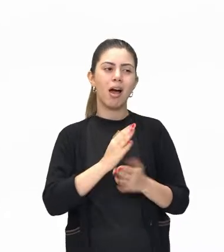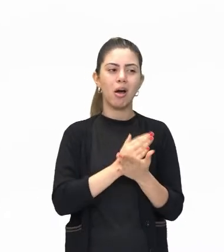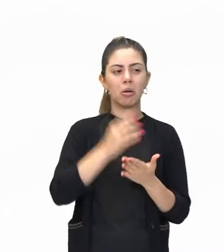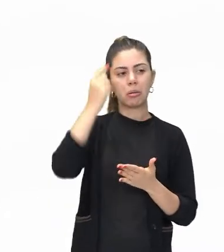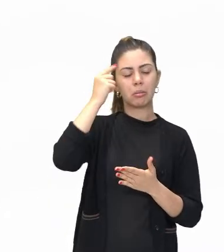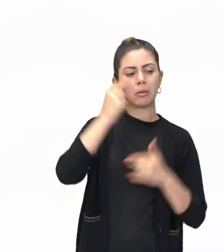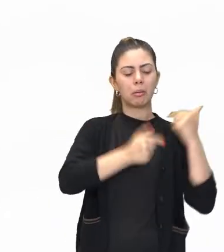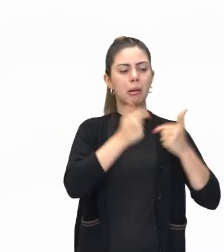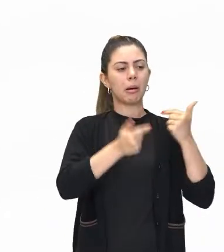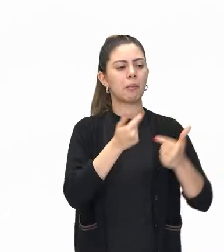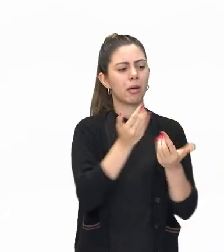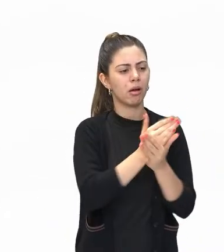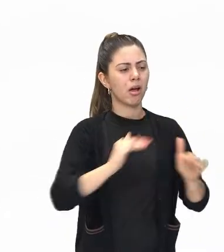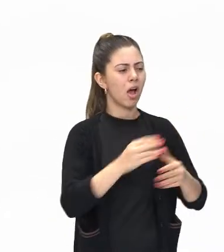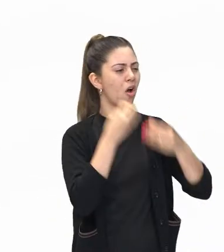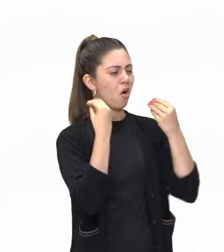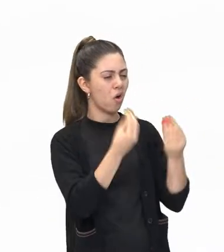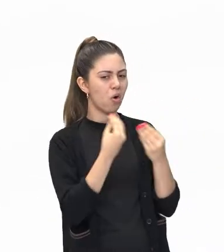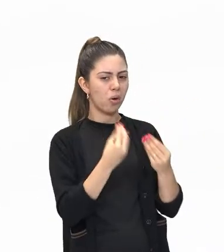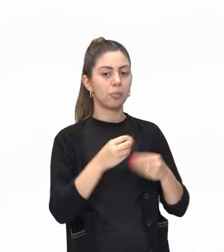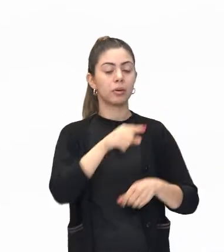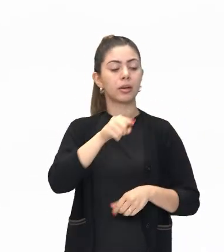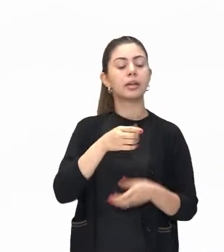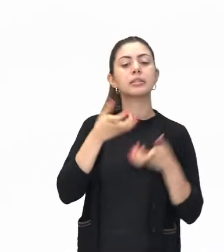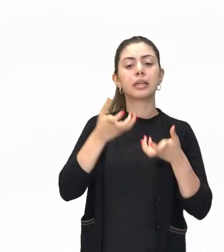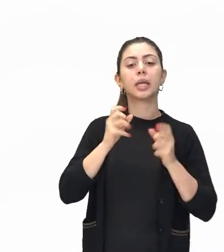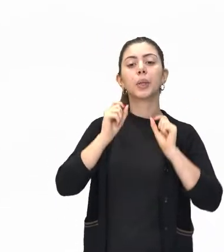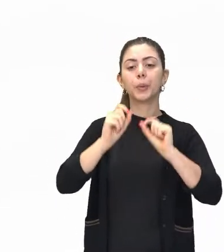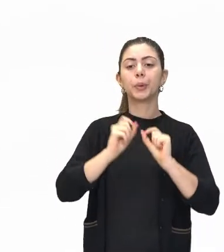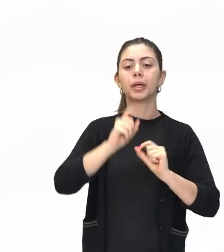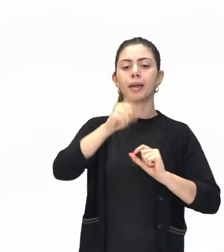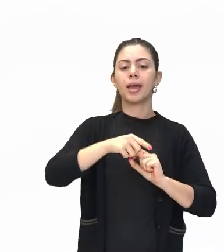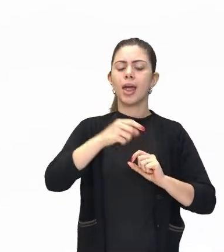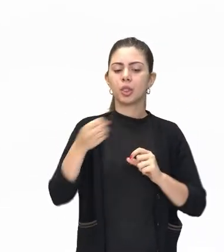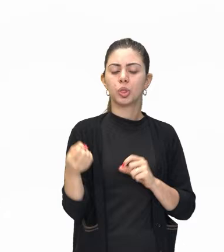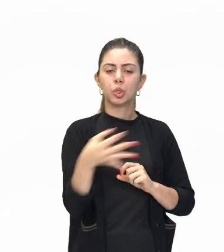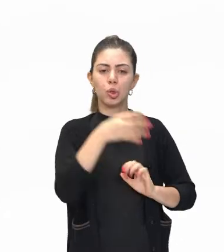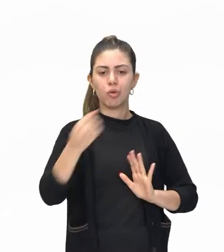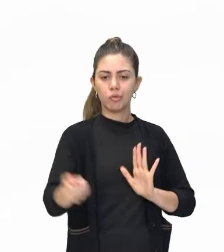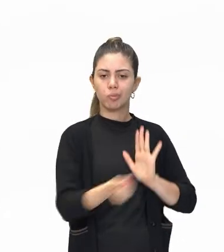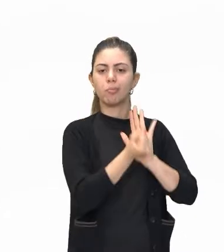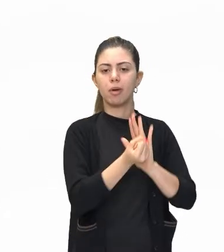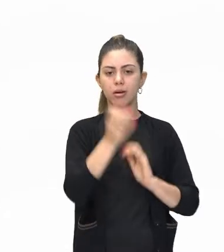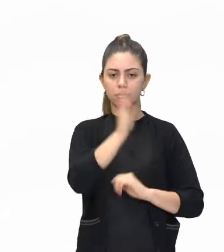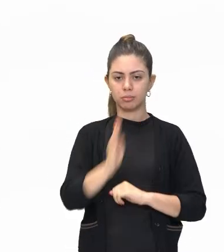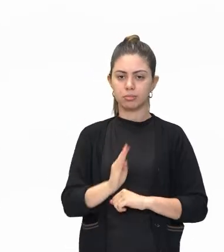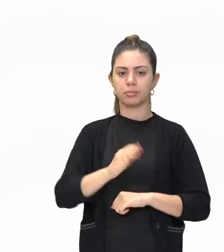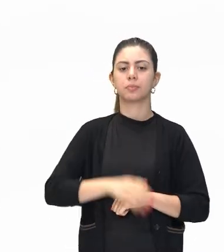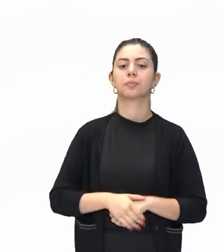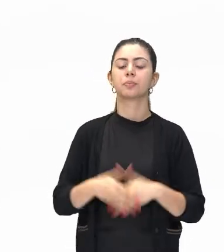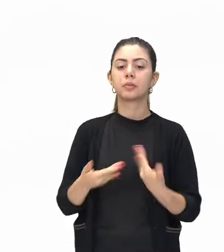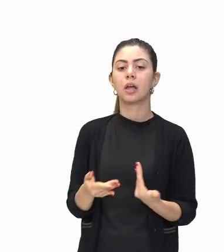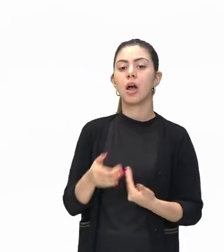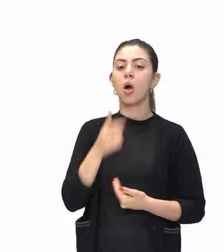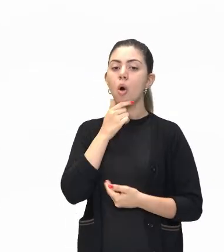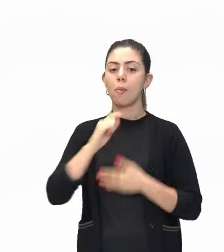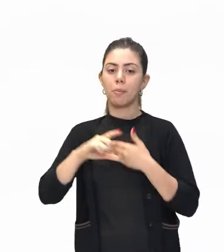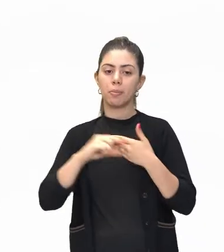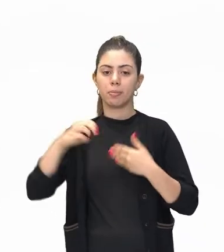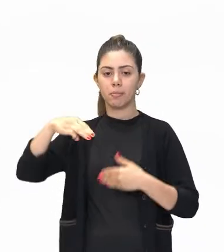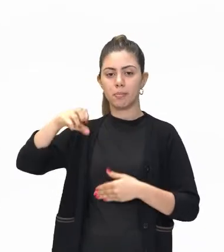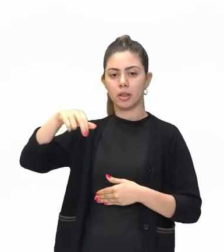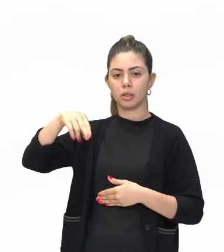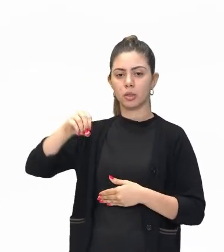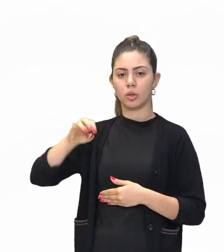pela identidade nacional. Segundo Menotti del Pichia, o grupo da semana não formou